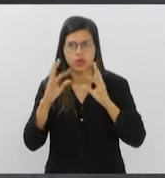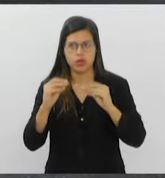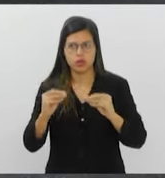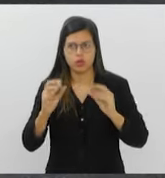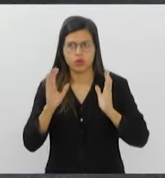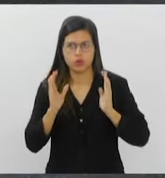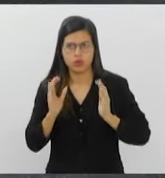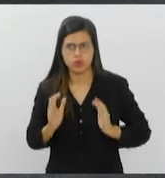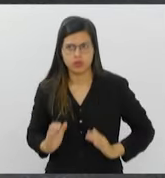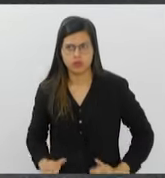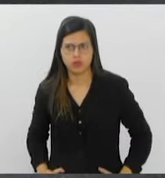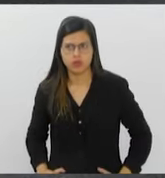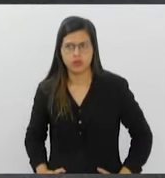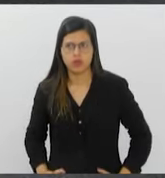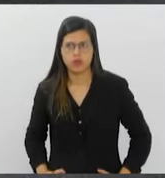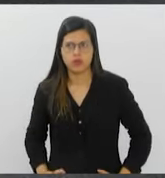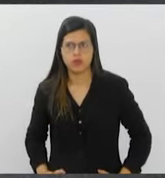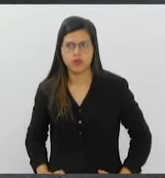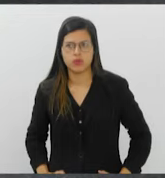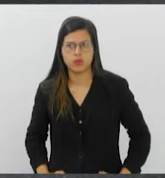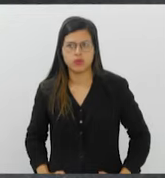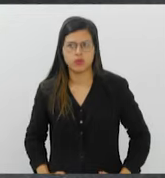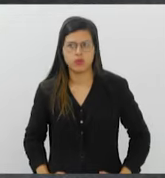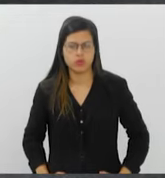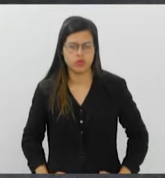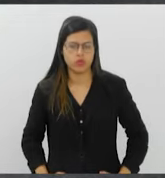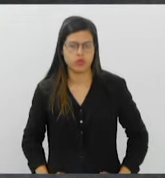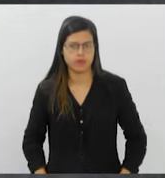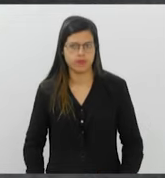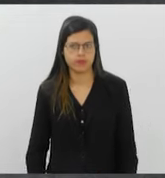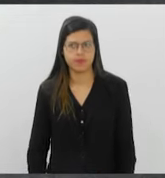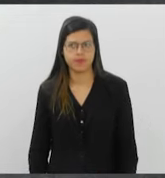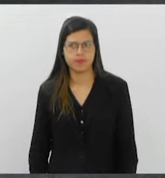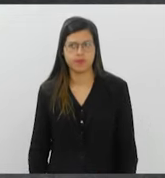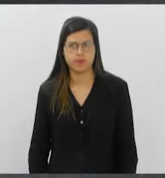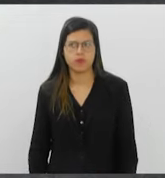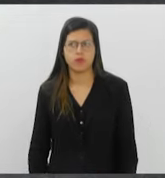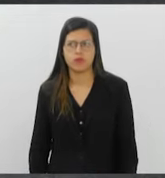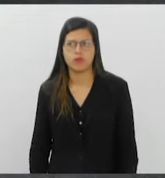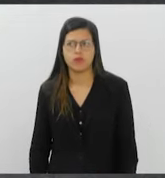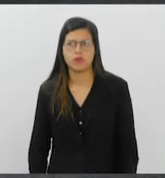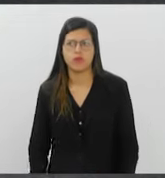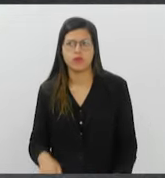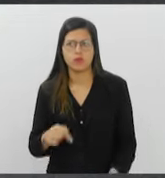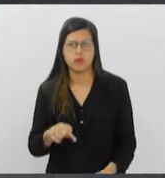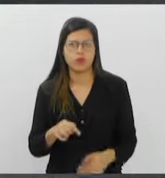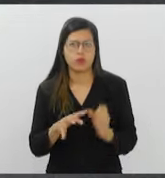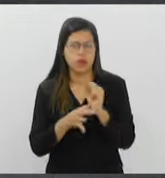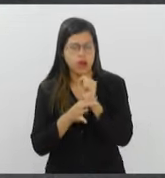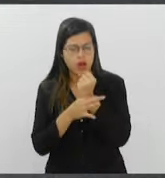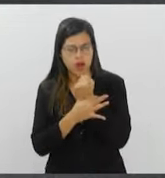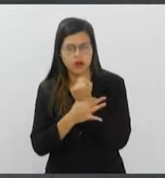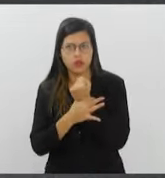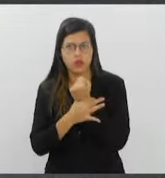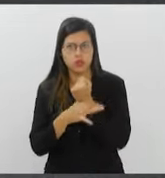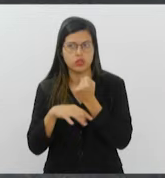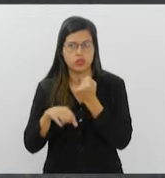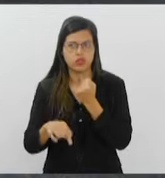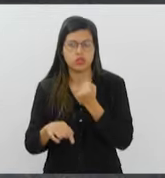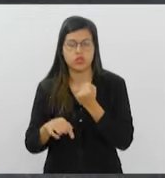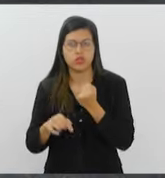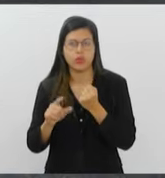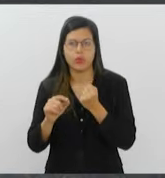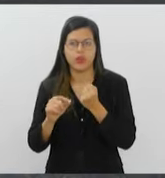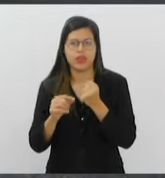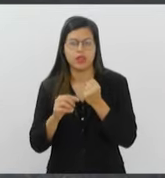cidadãos e cidadãs coberturas mínimas que sejam suficientes para que as suas vidas